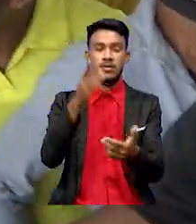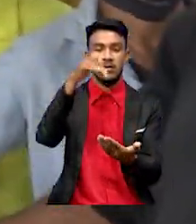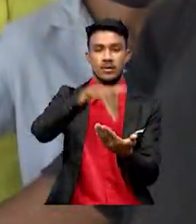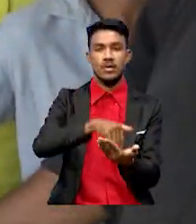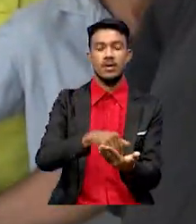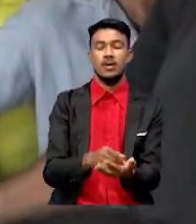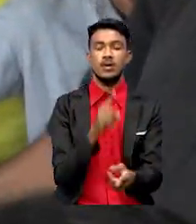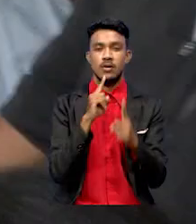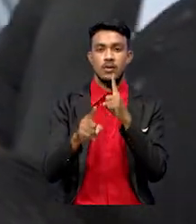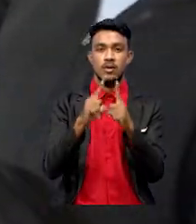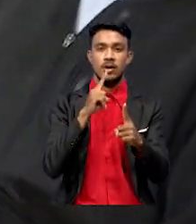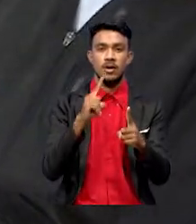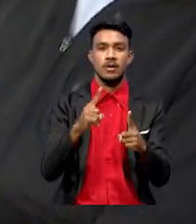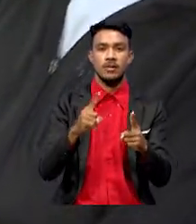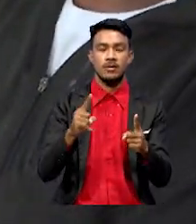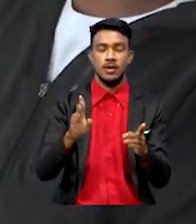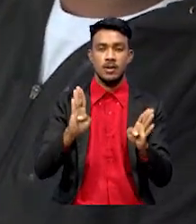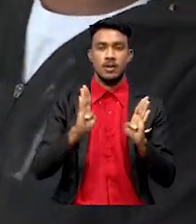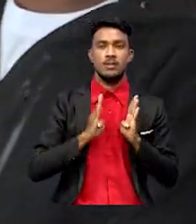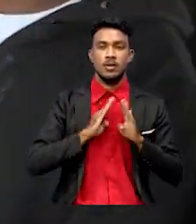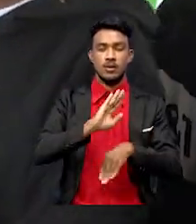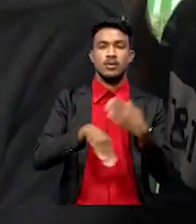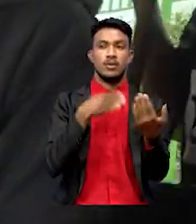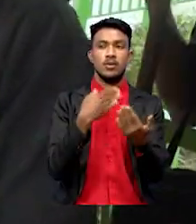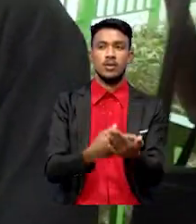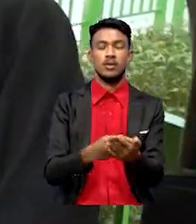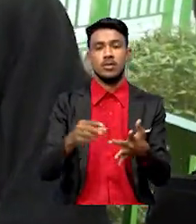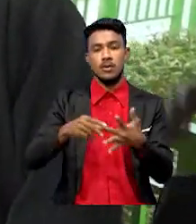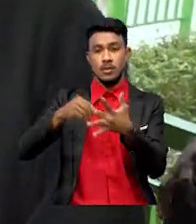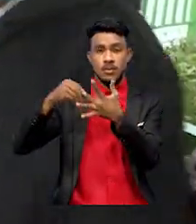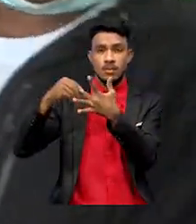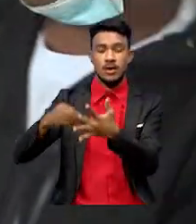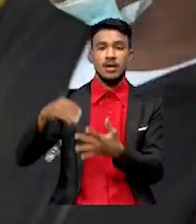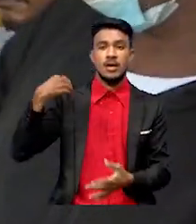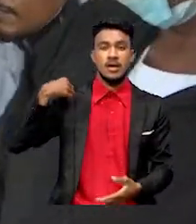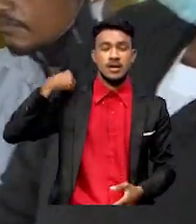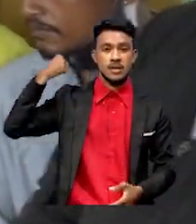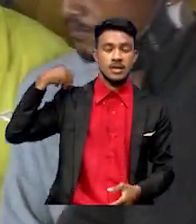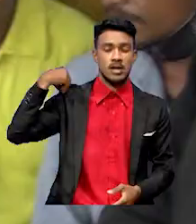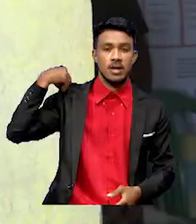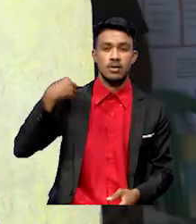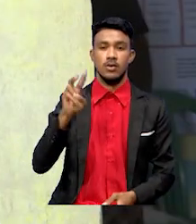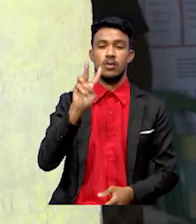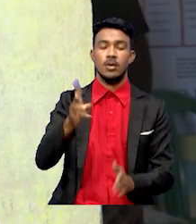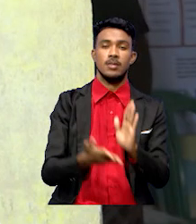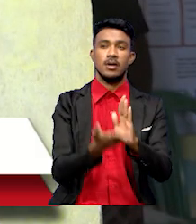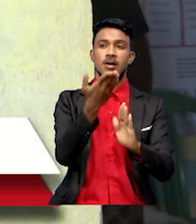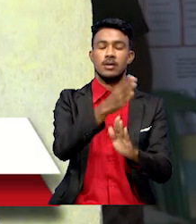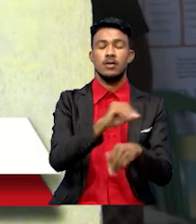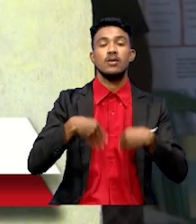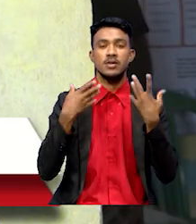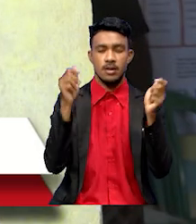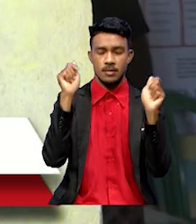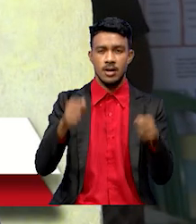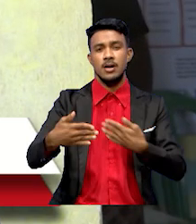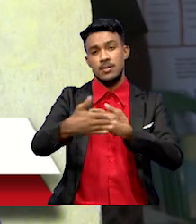ela ba a direção sira hotu, liliu ba candidatura sira, agora candidatura na irua maka avança, o ensaho meu saira atu basic